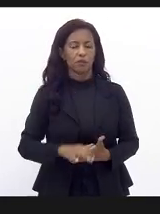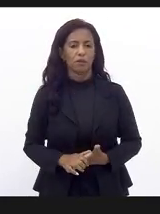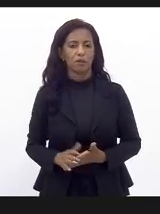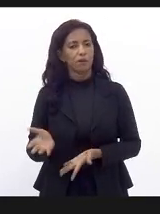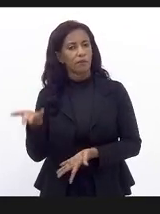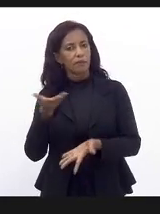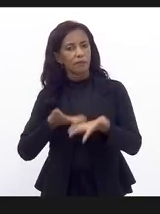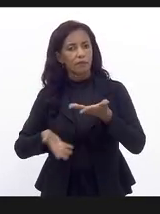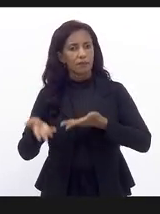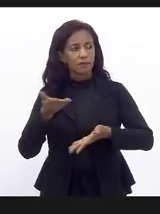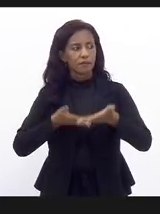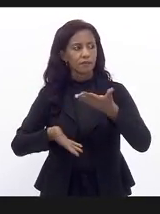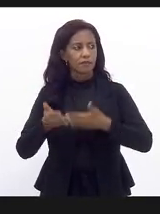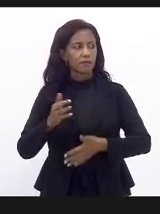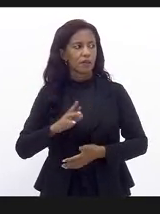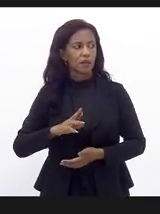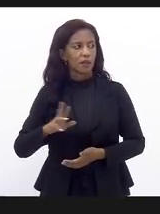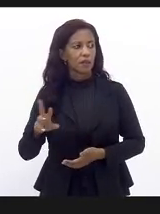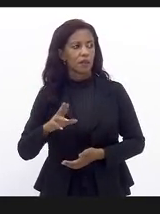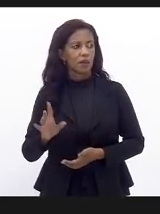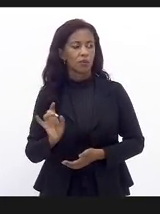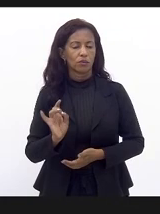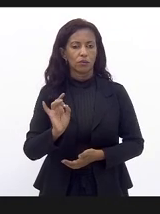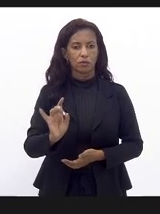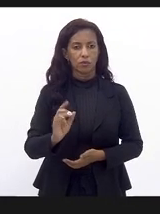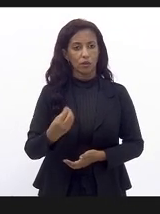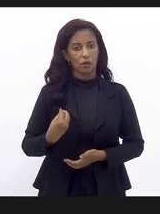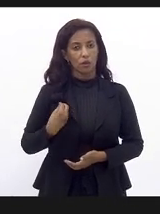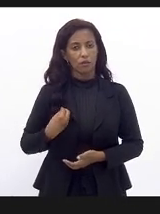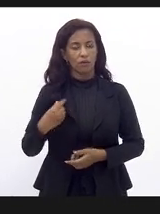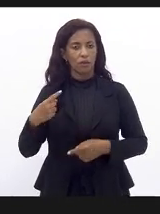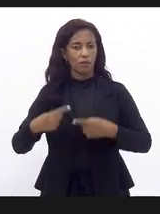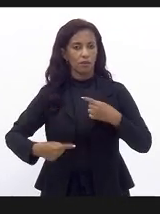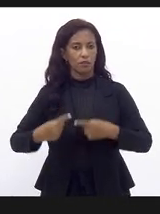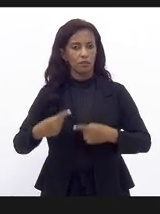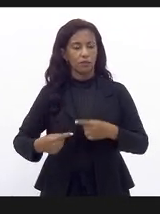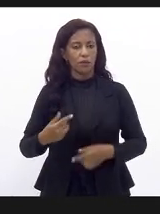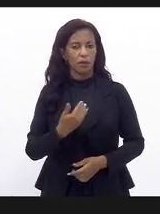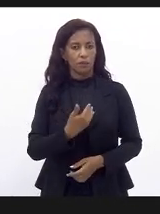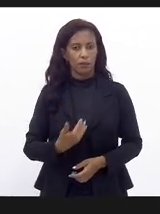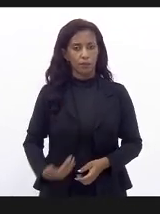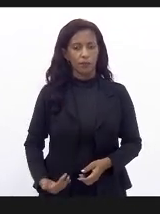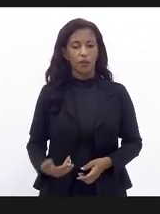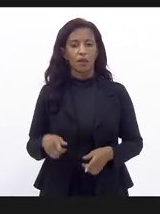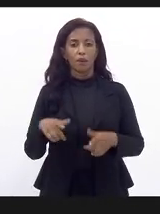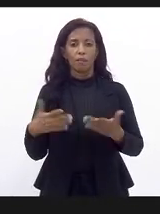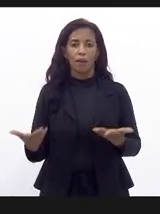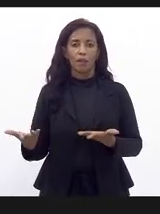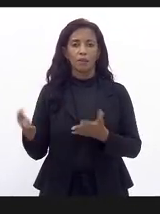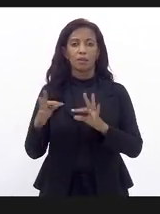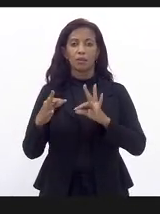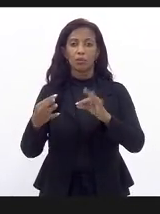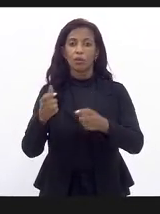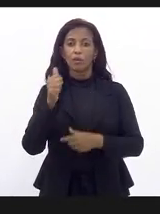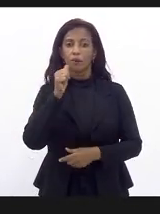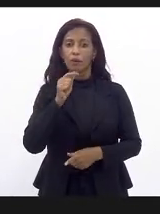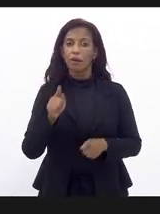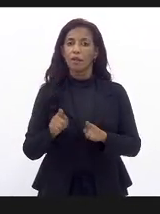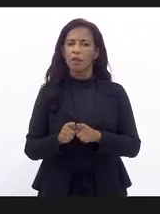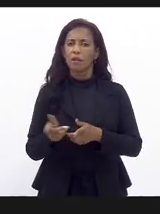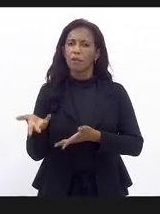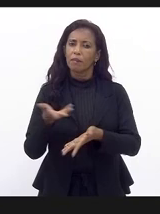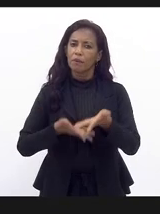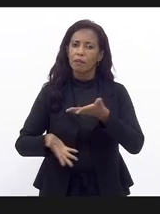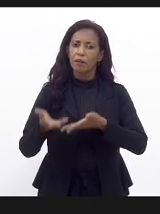que participam não só da vida política, da vida pública, mas aquelas que também